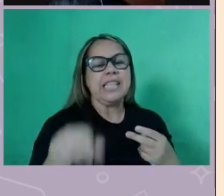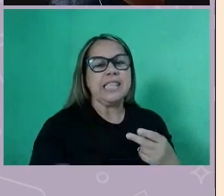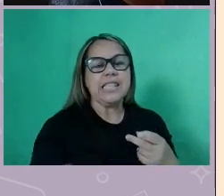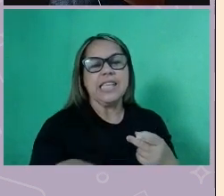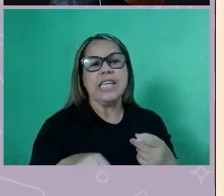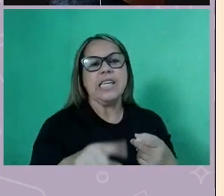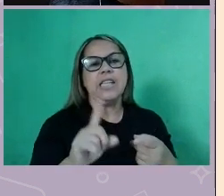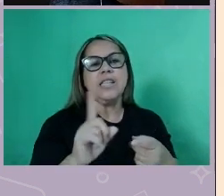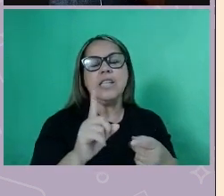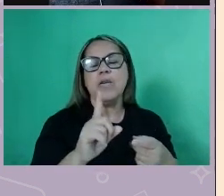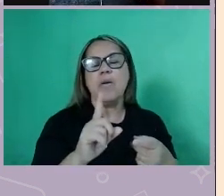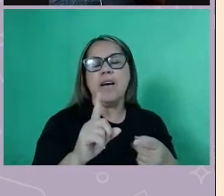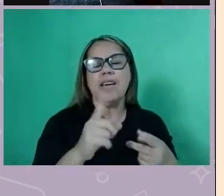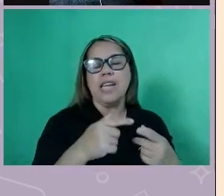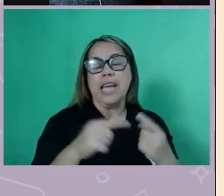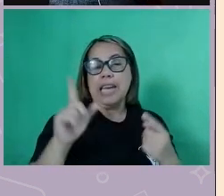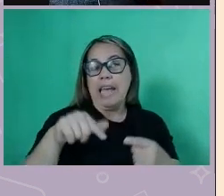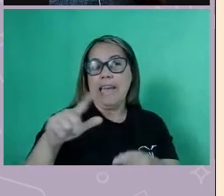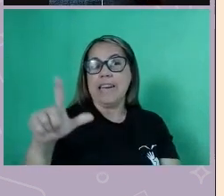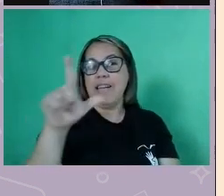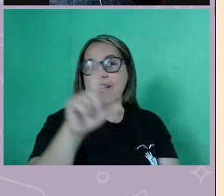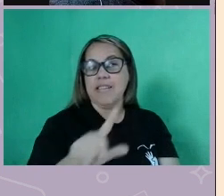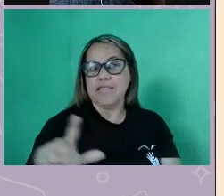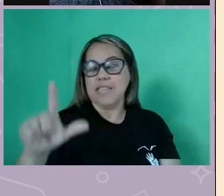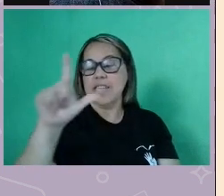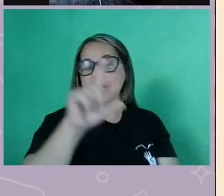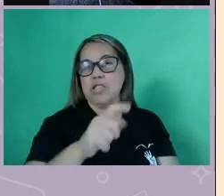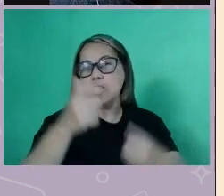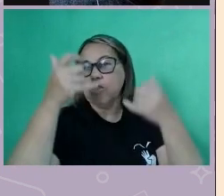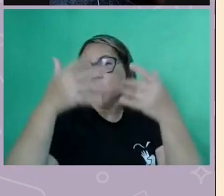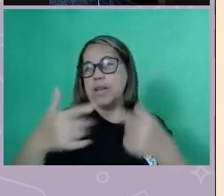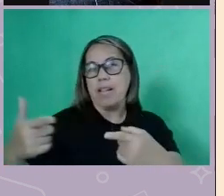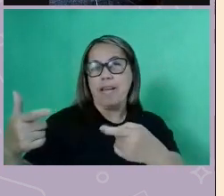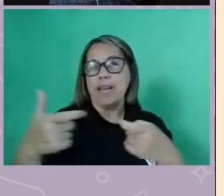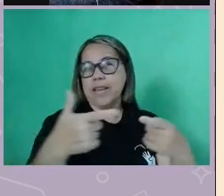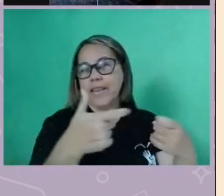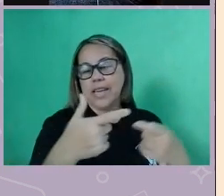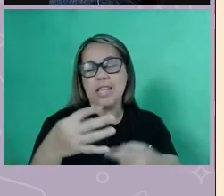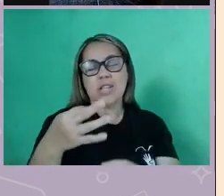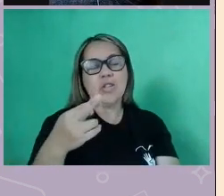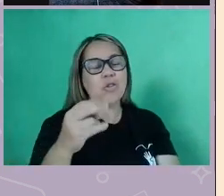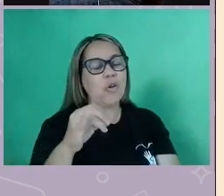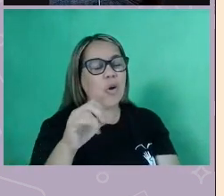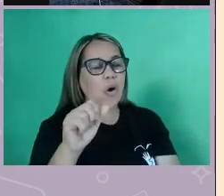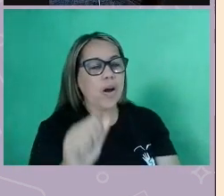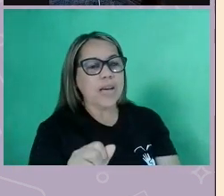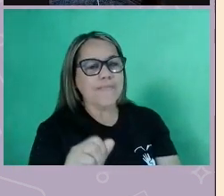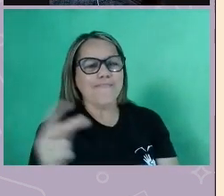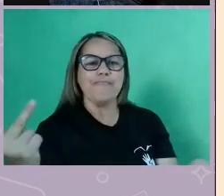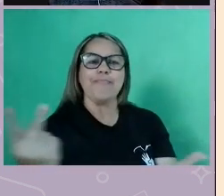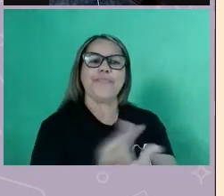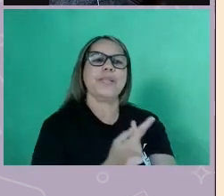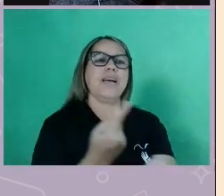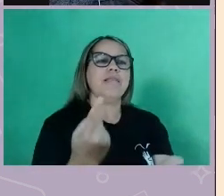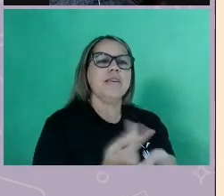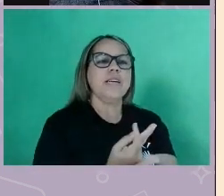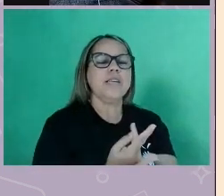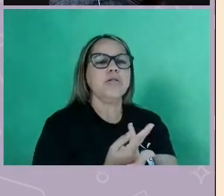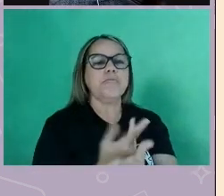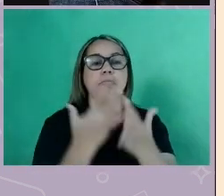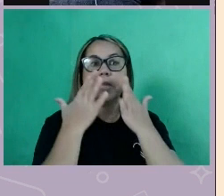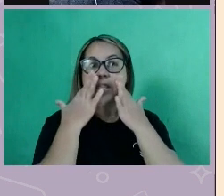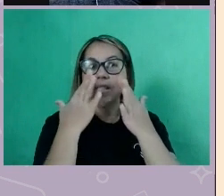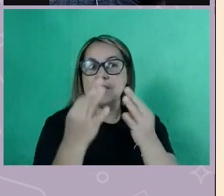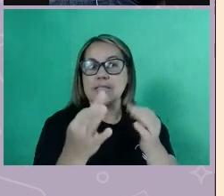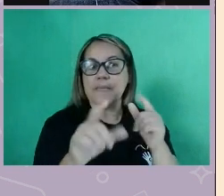narra guerras médicas narra a guerra de Troia e a volta dos heróis da guerra de Troia então está errado vejam letra